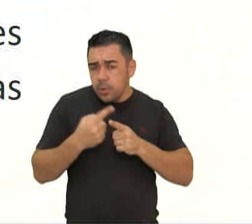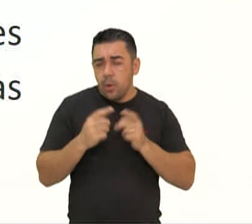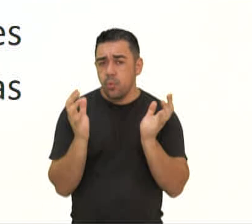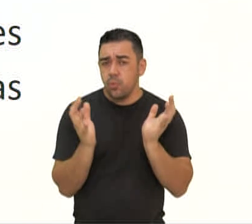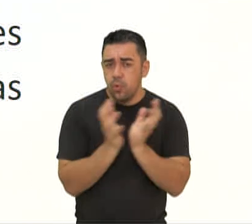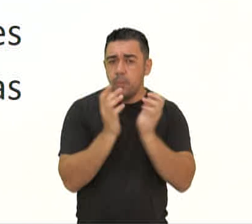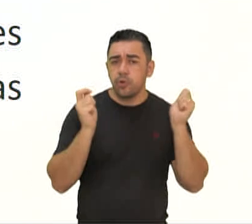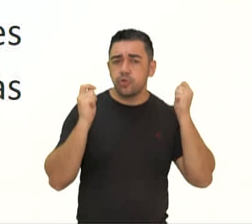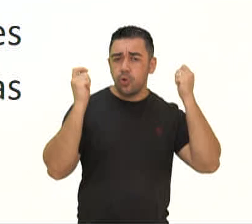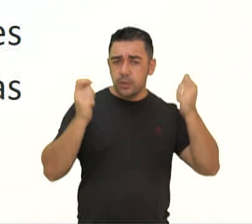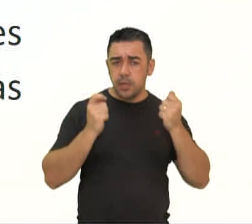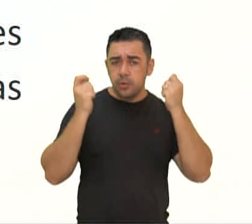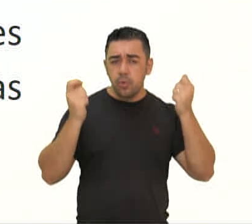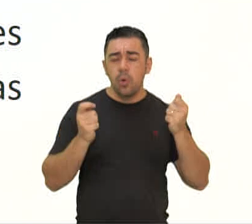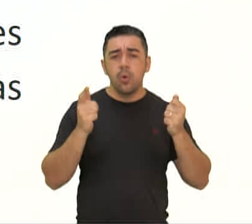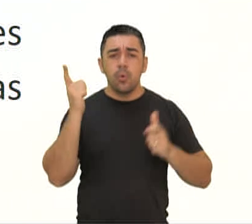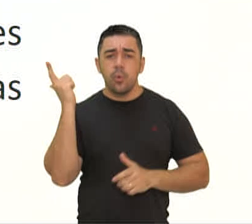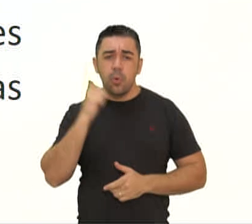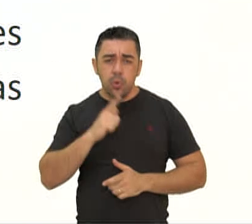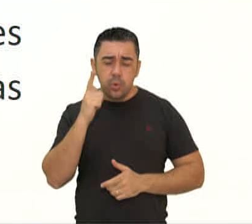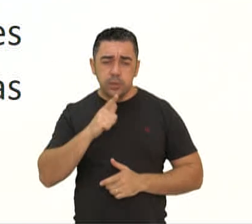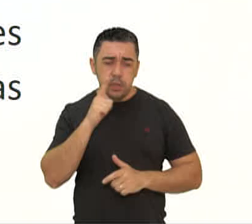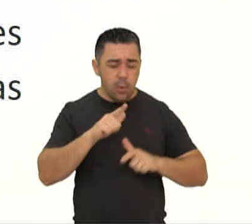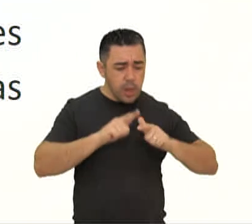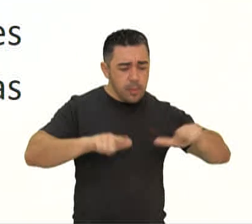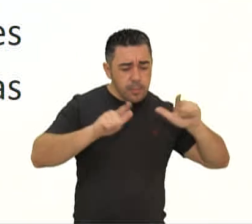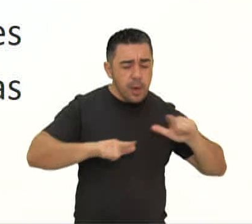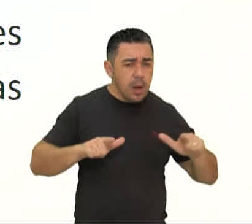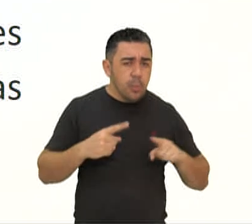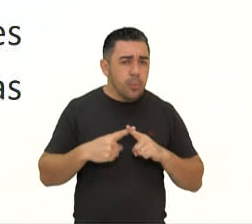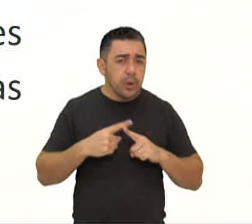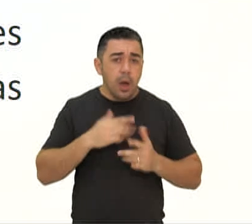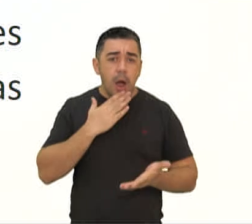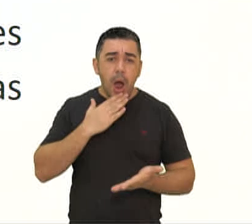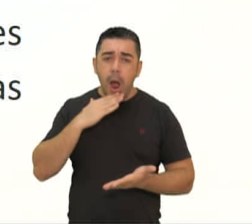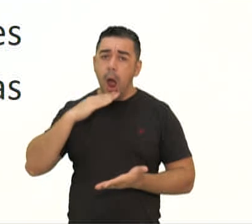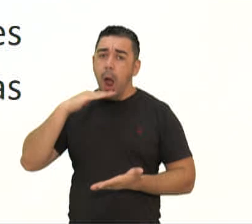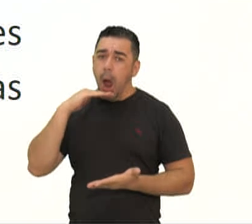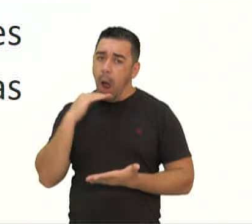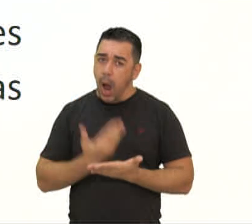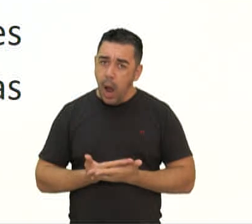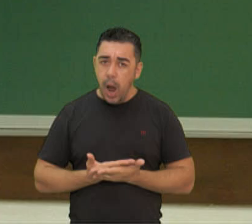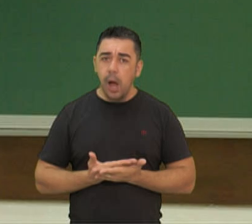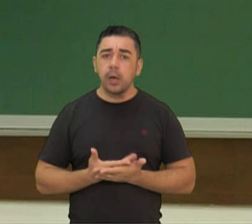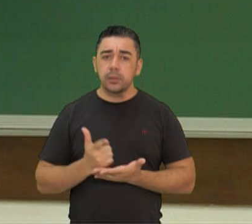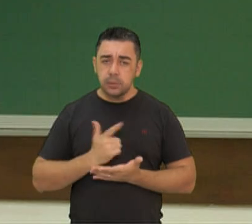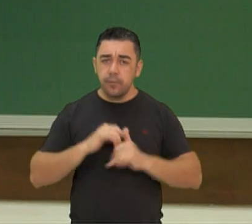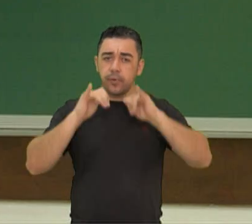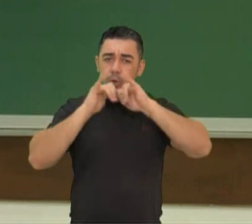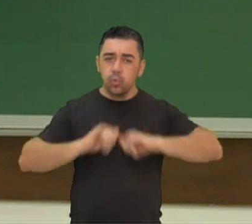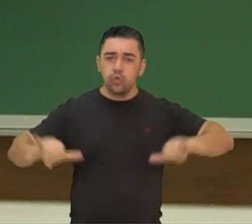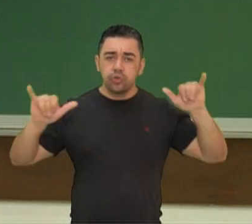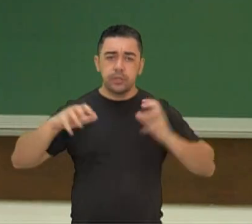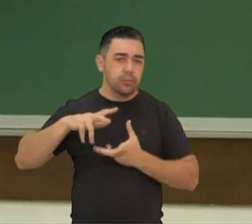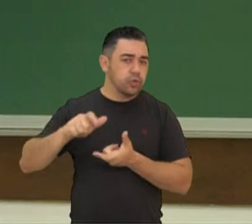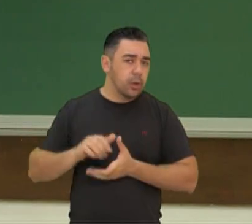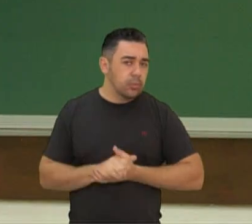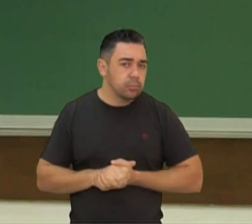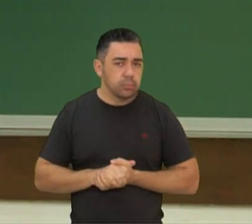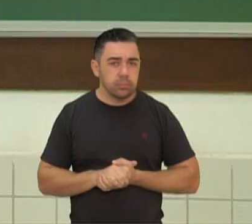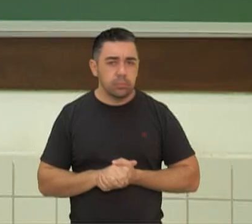torcedores japoneses e senegaleses impressionou tanto as pessoas ao ponto de virar notícia mundial?